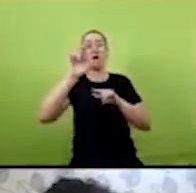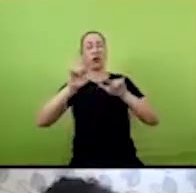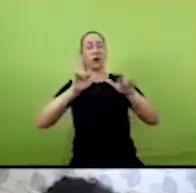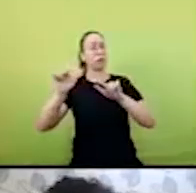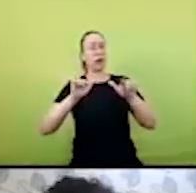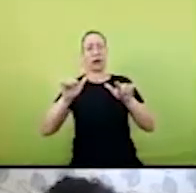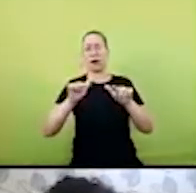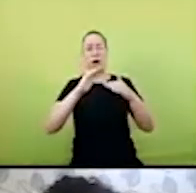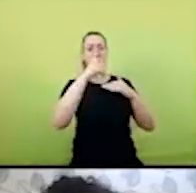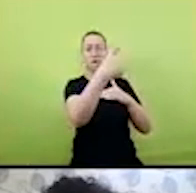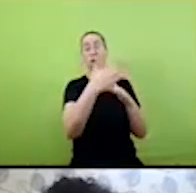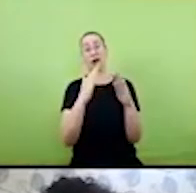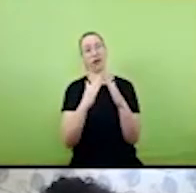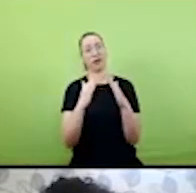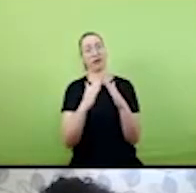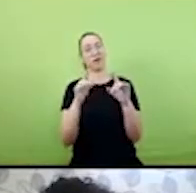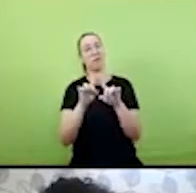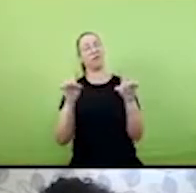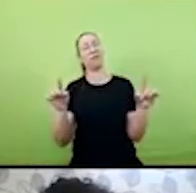pública, mas elas continuam